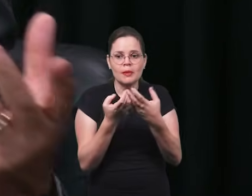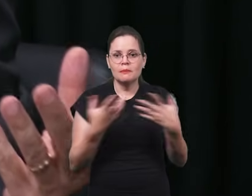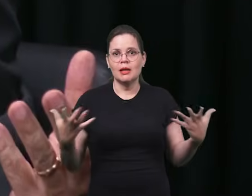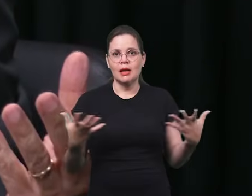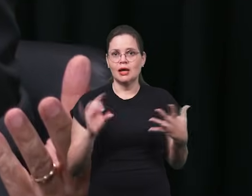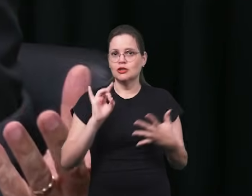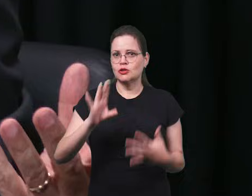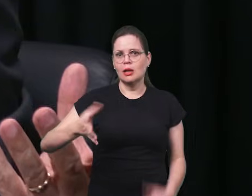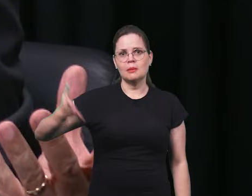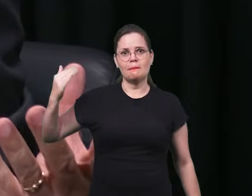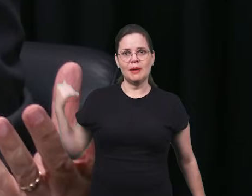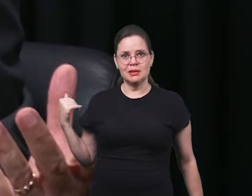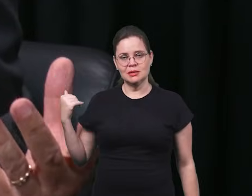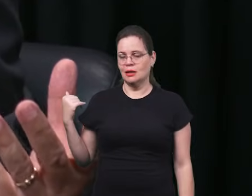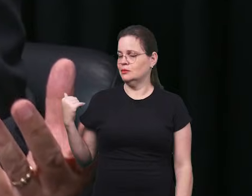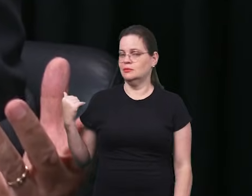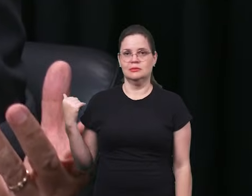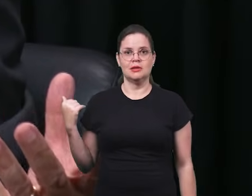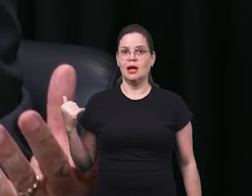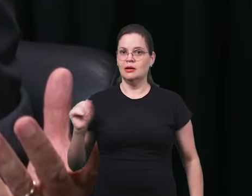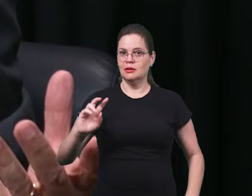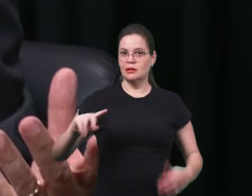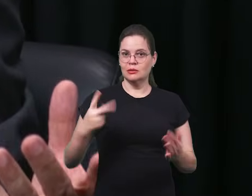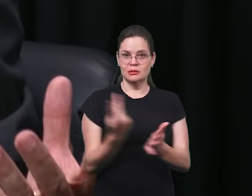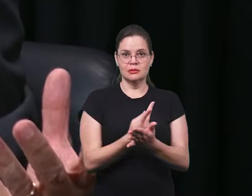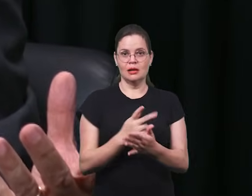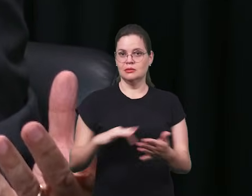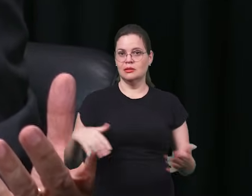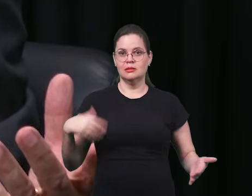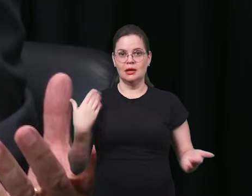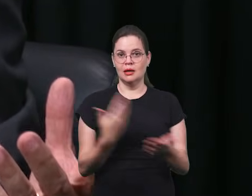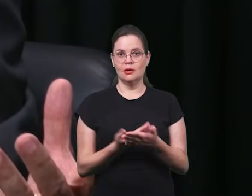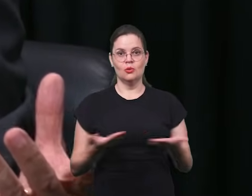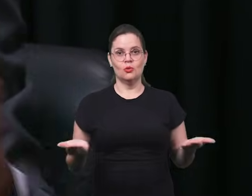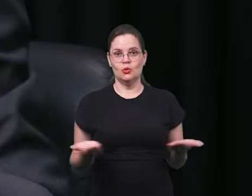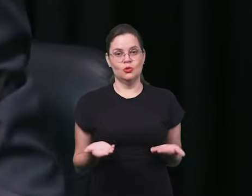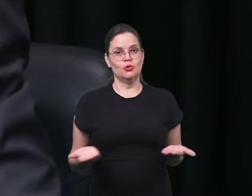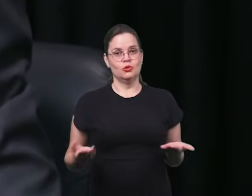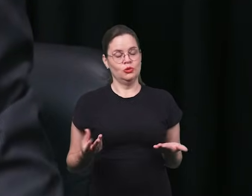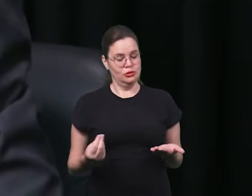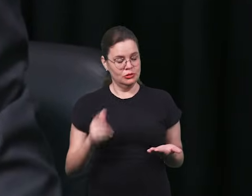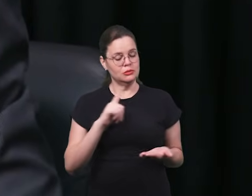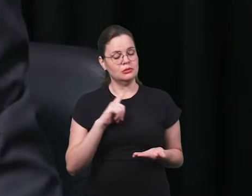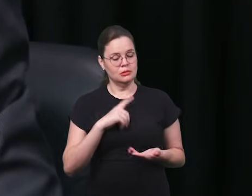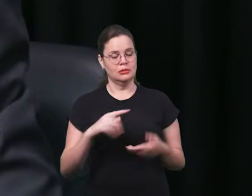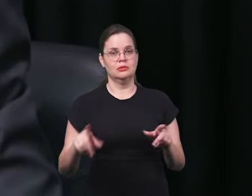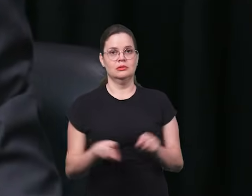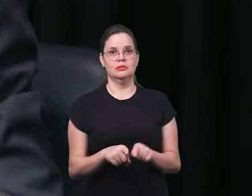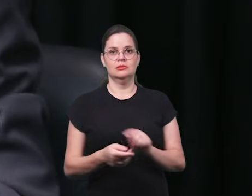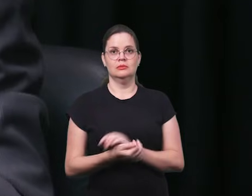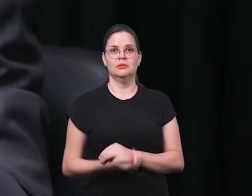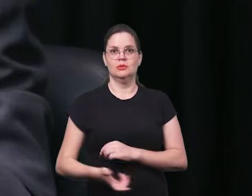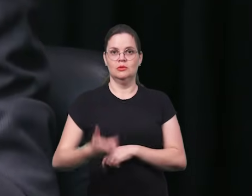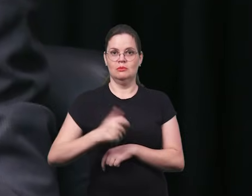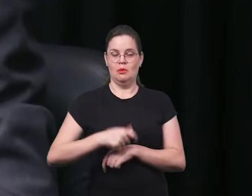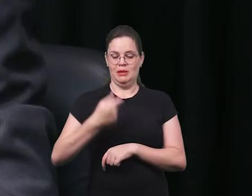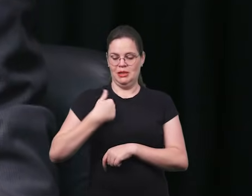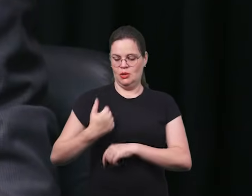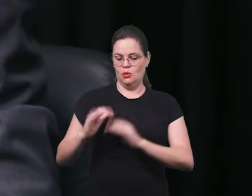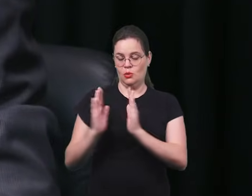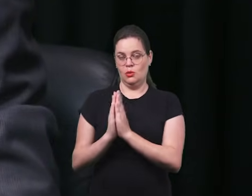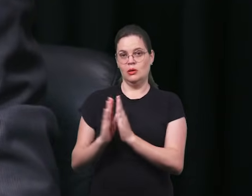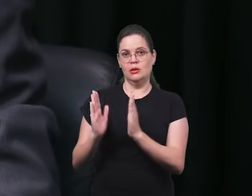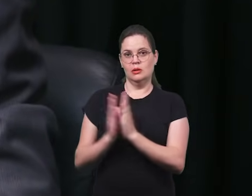ao passado. Sim. Isso é uma realidade que é viva no presente. Sem dúvida. Quando eu